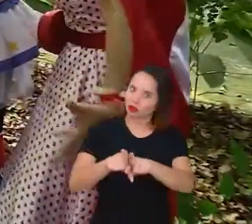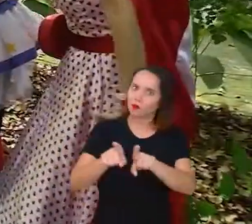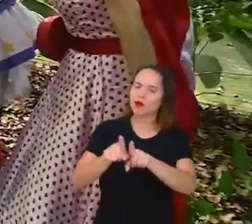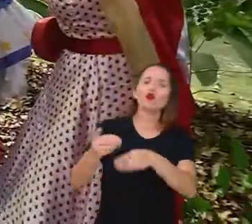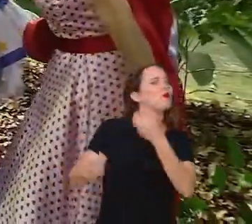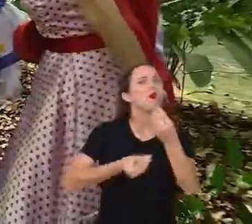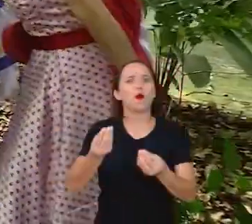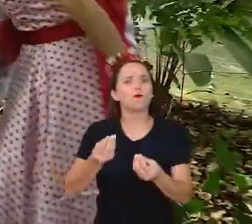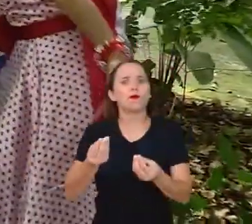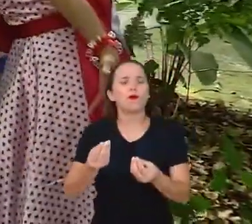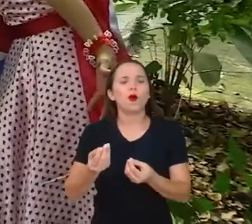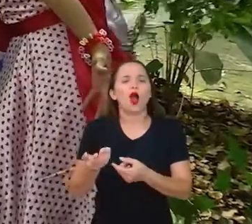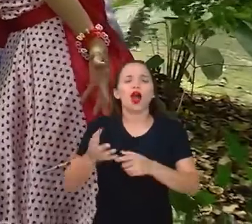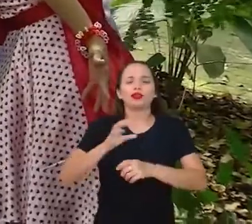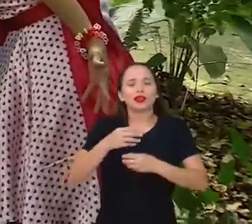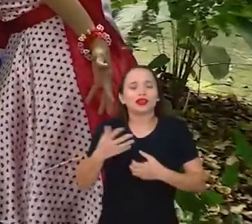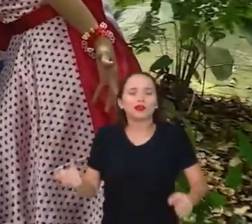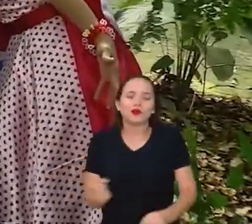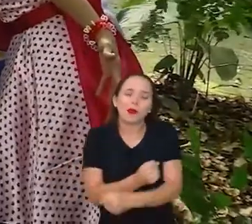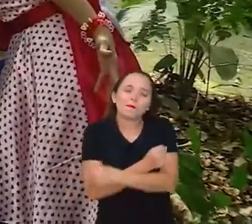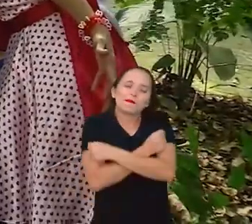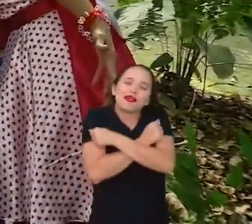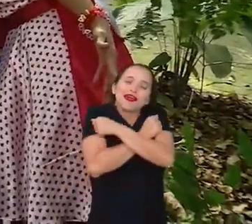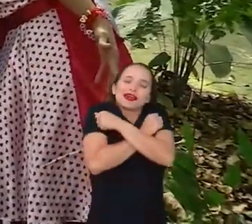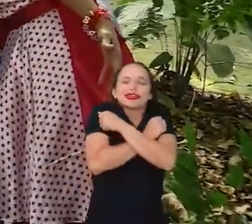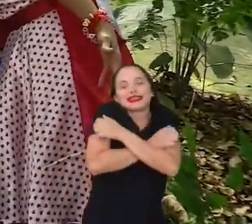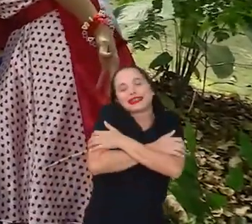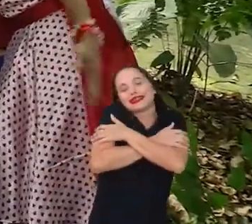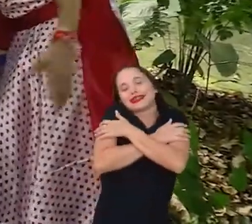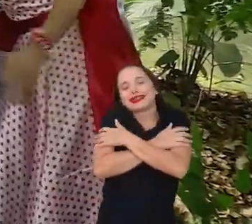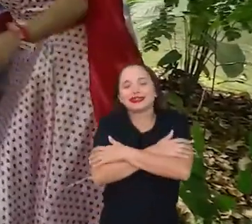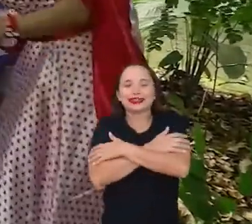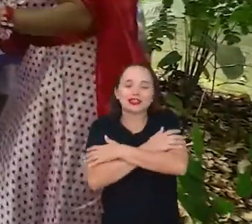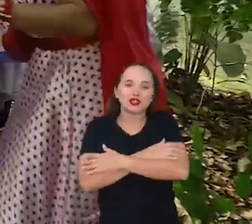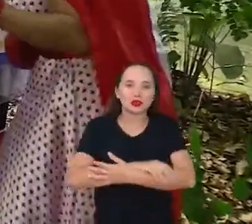quê? Dando um abraço,